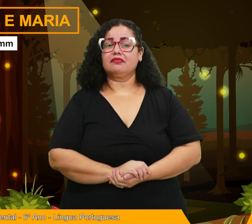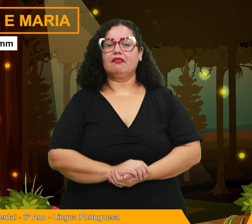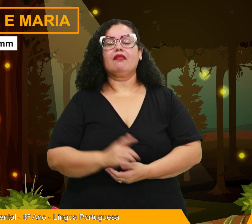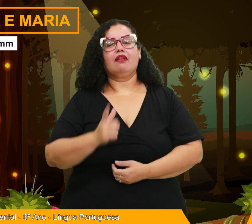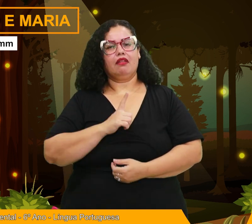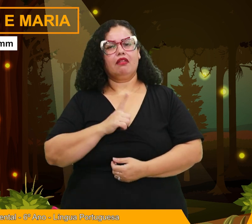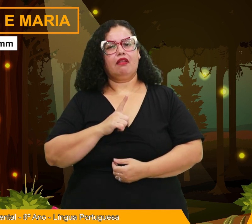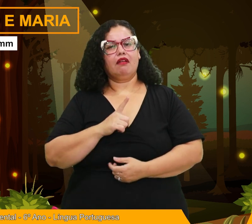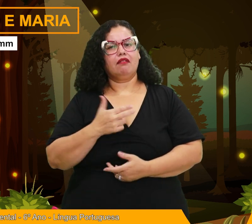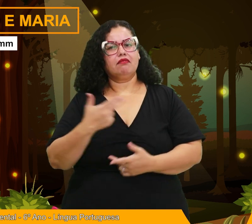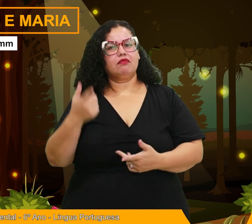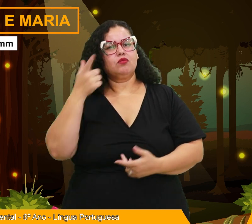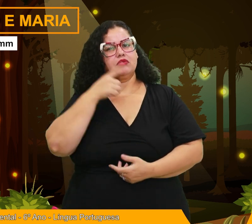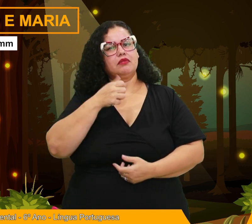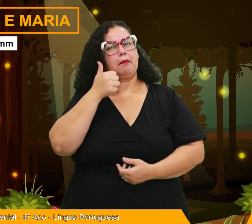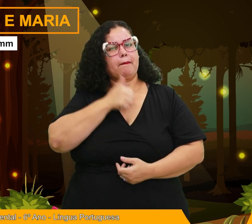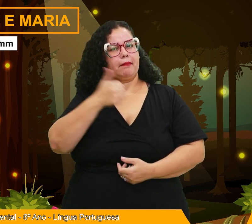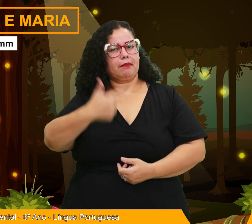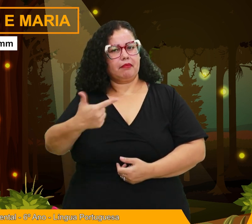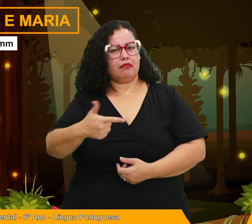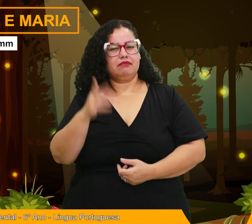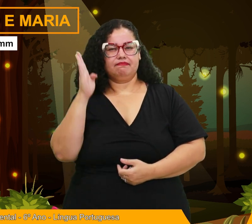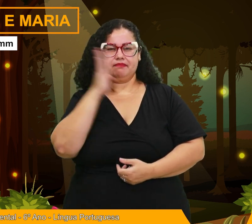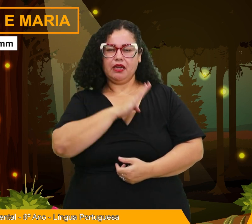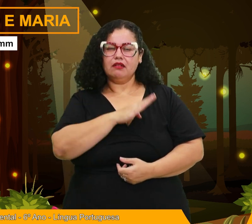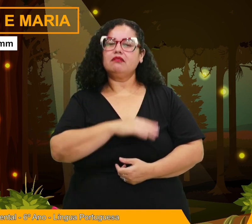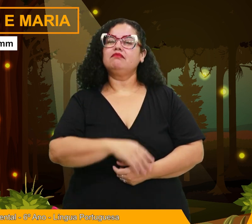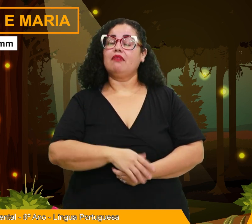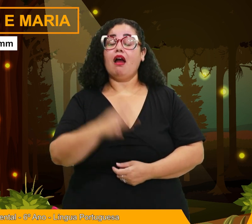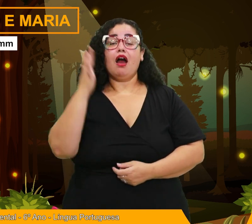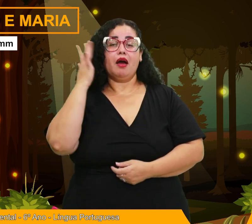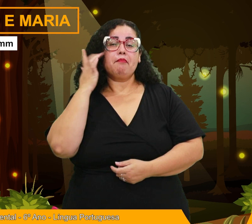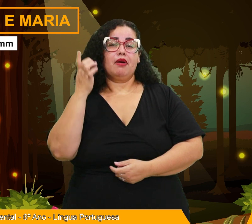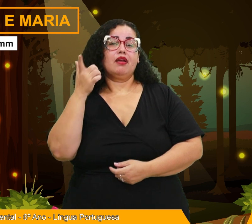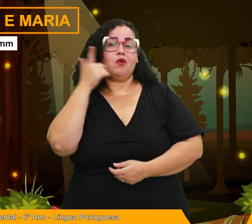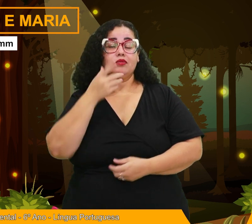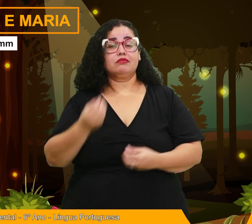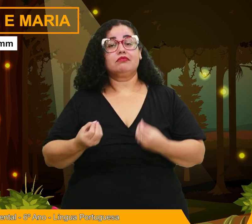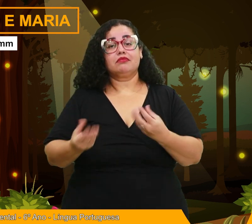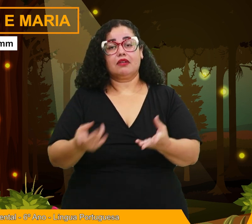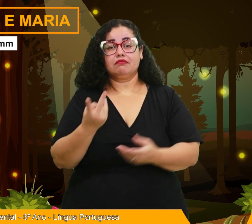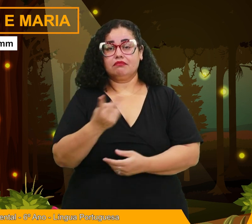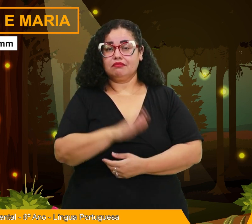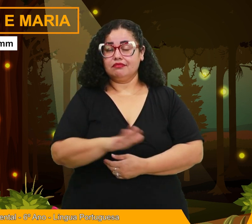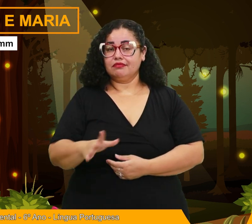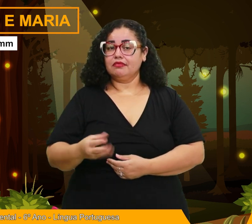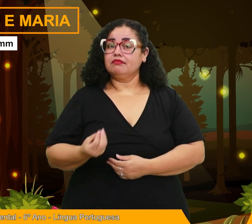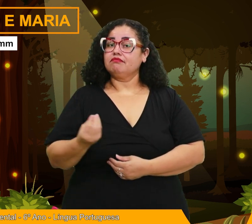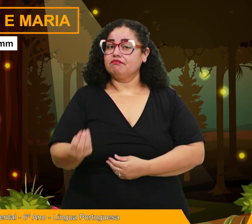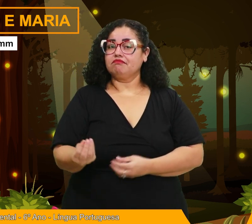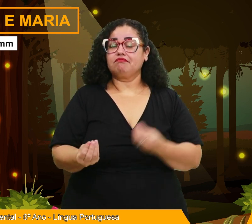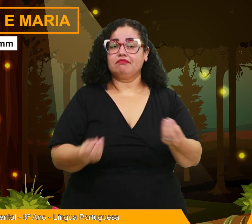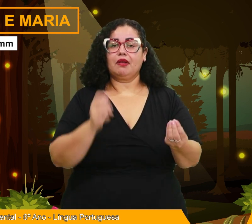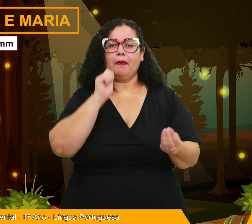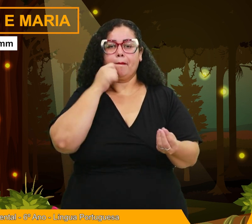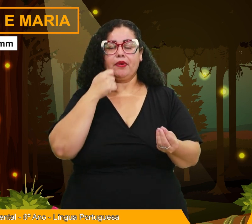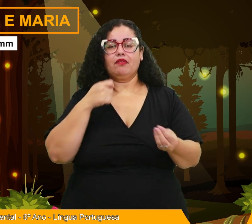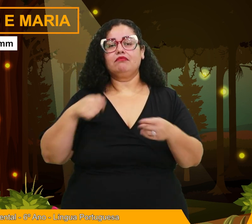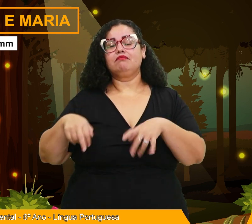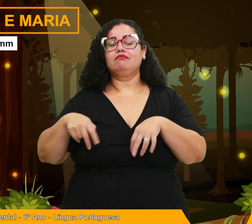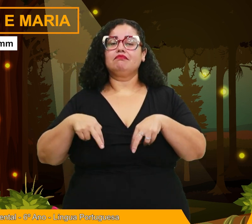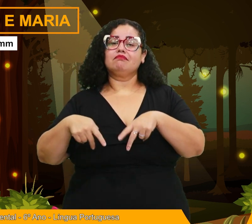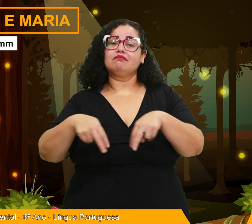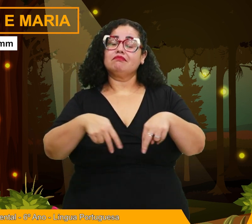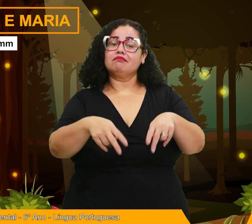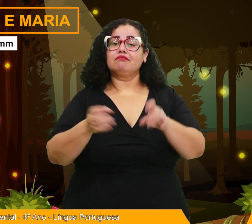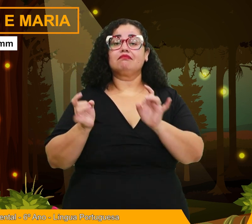solução, disse a madrasta, que era malvada. Amanhã daremos a João e Maria um pedaço de pão, depois os levaremos à mata